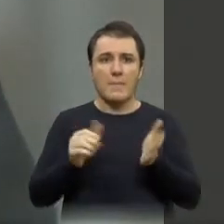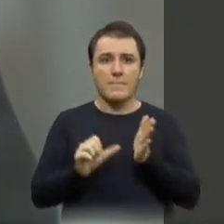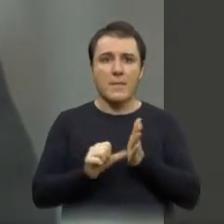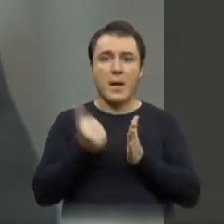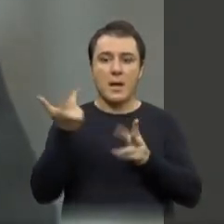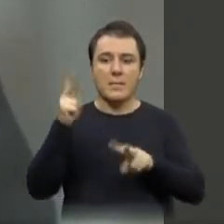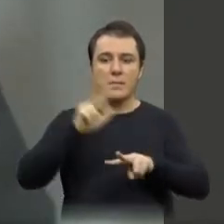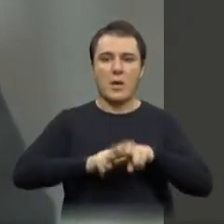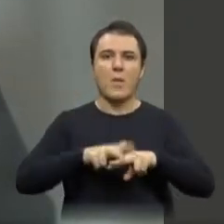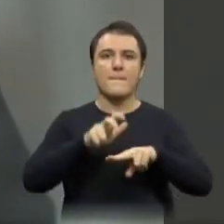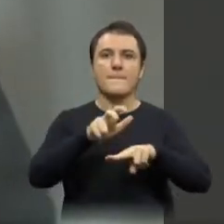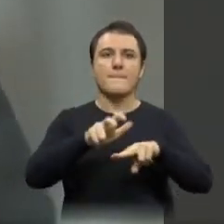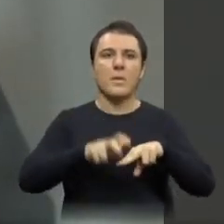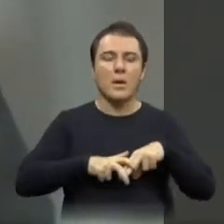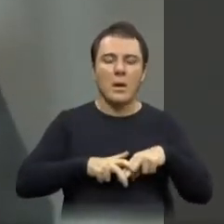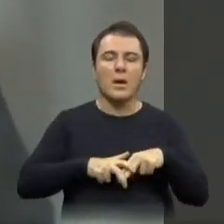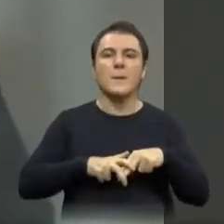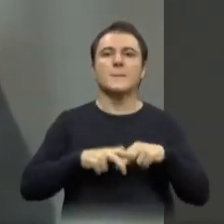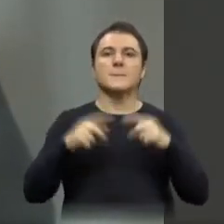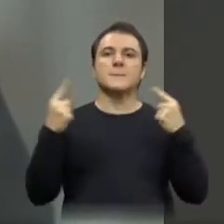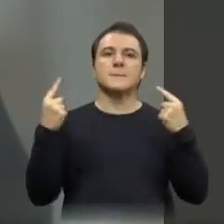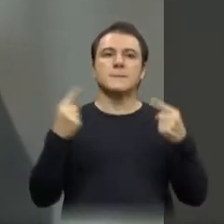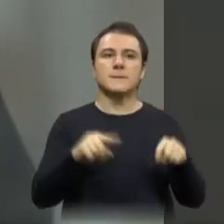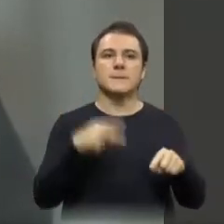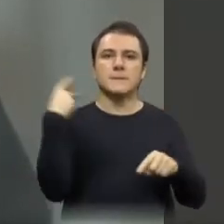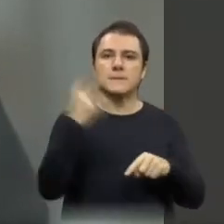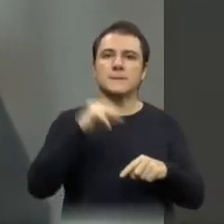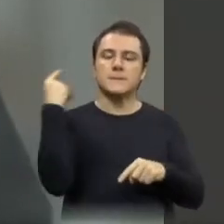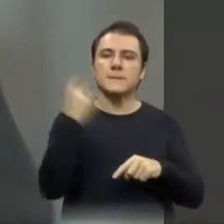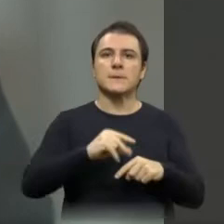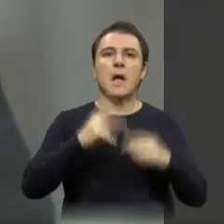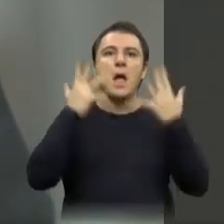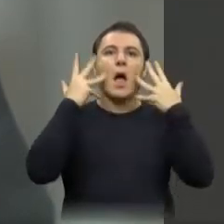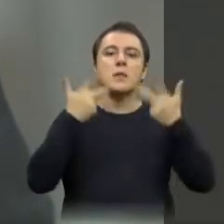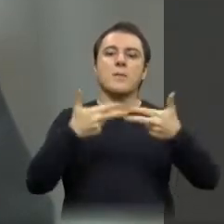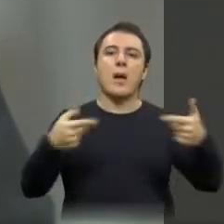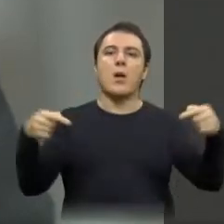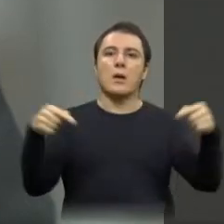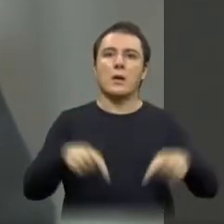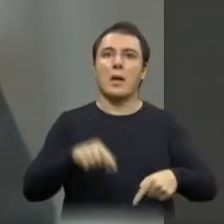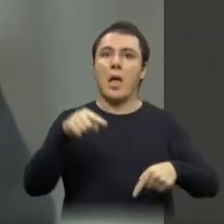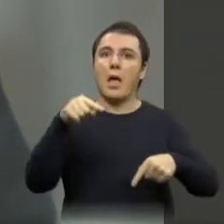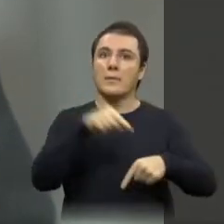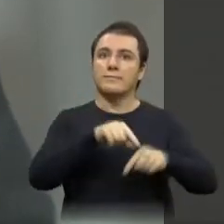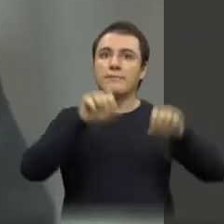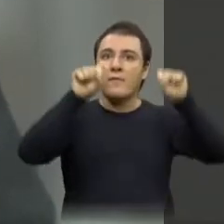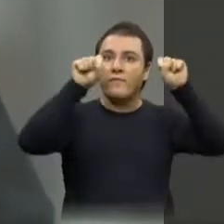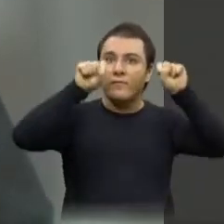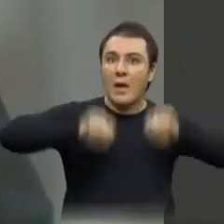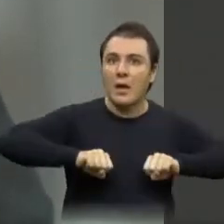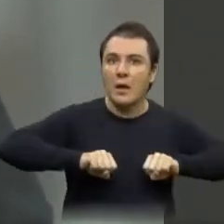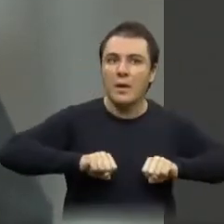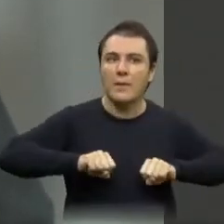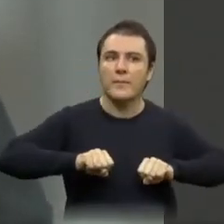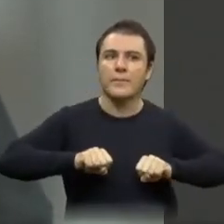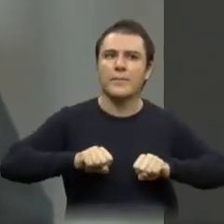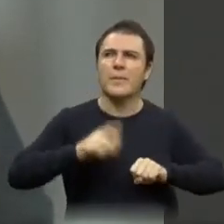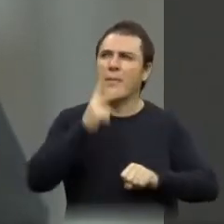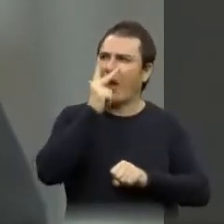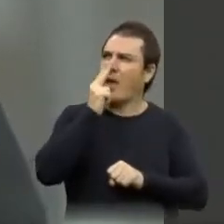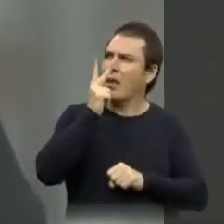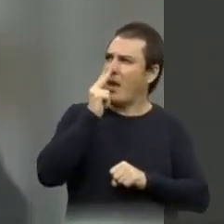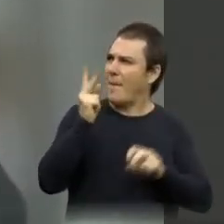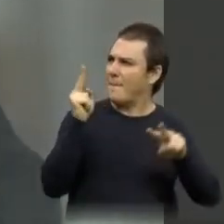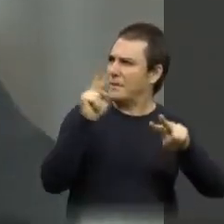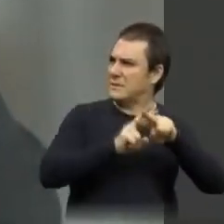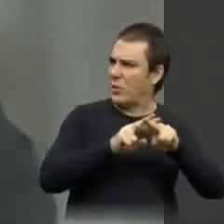maus tratos de animais de Araraquara, em flagrante. Aliás, acho que foi a primeira